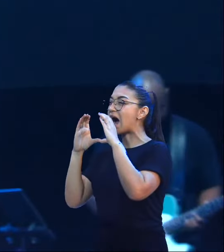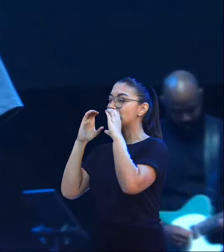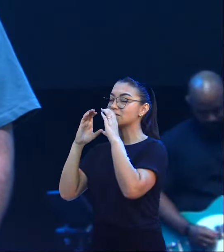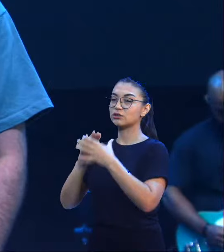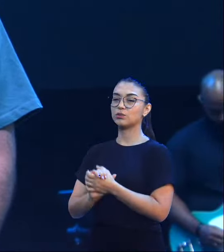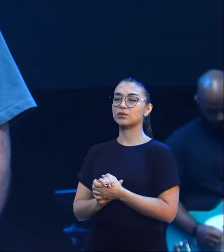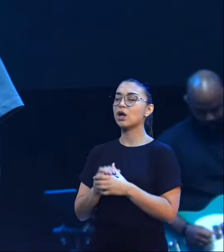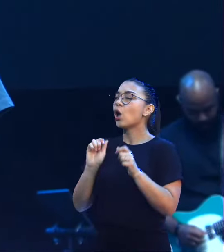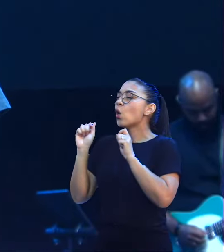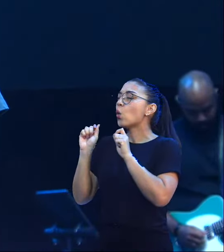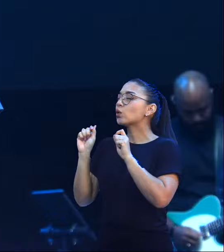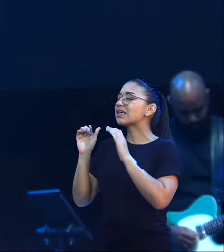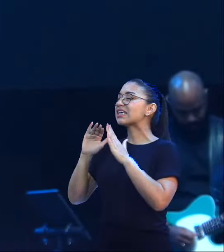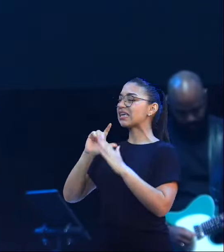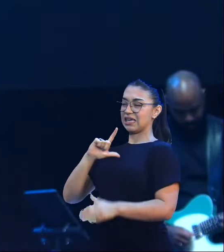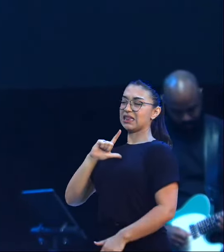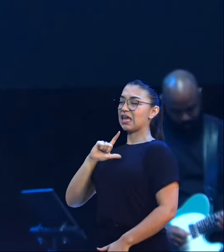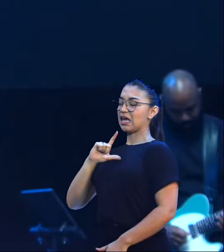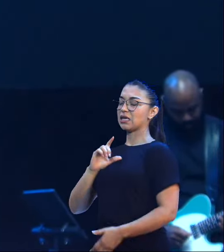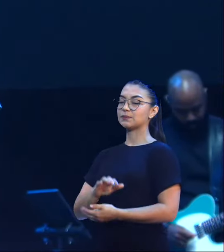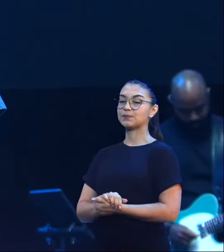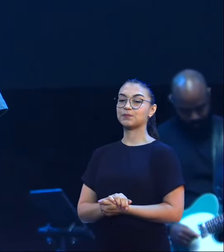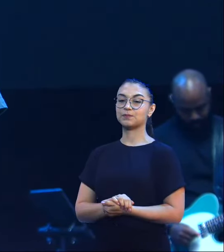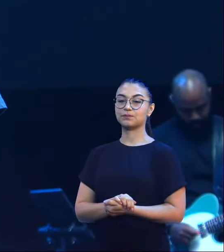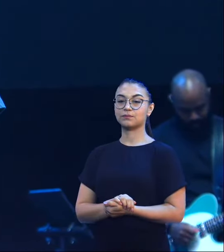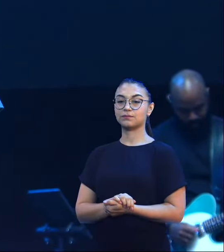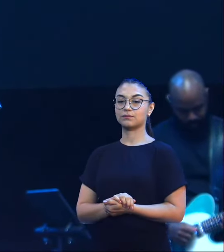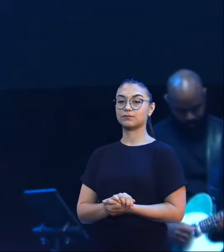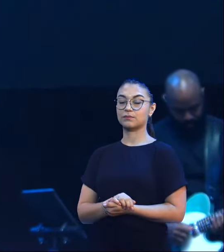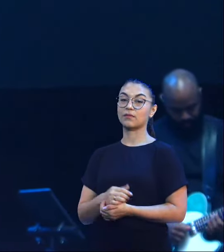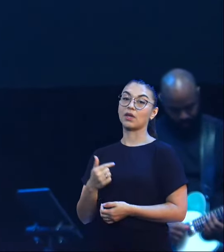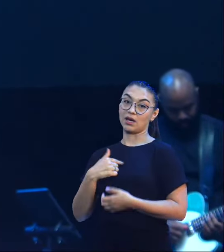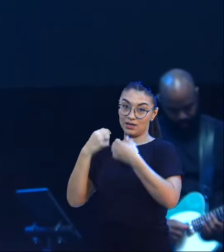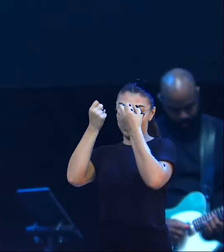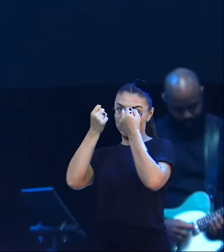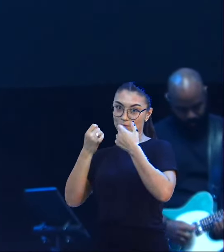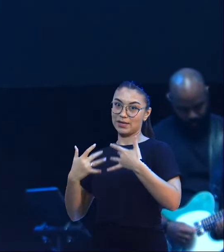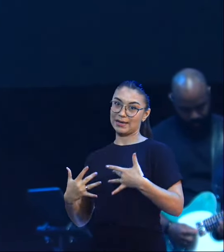o que vem no Big Mac, pai? Aí eu cantei para ela: